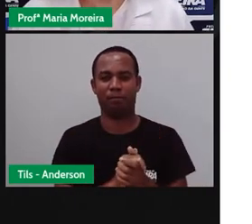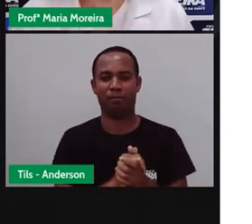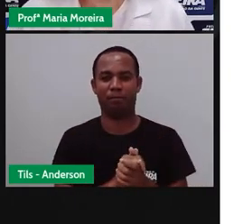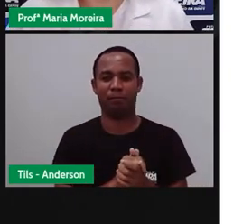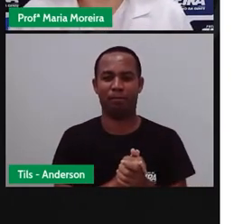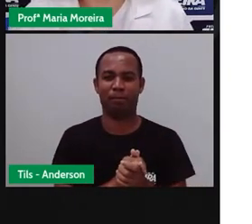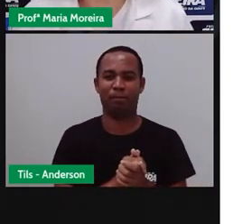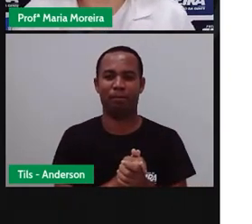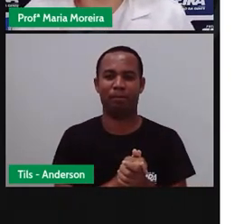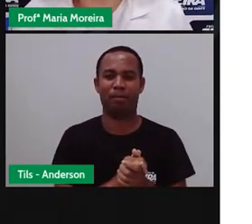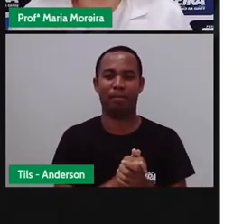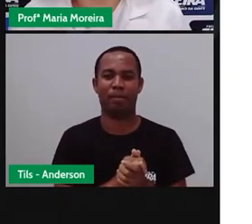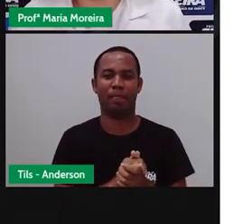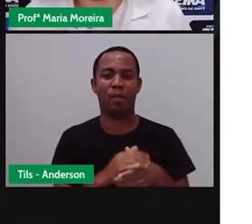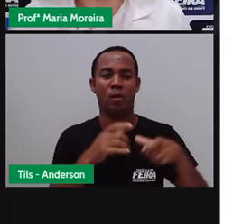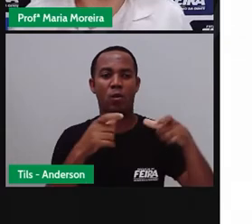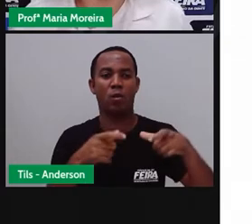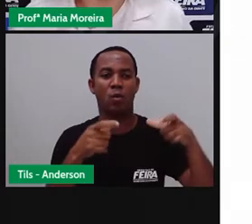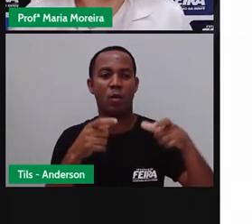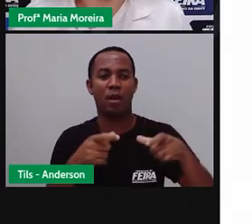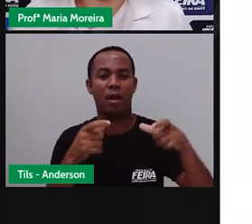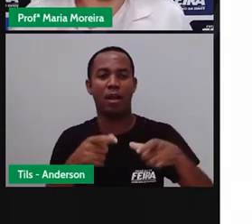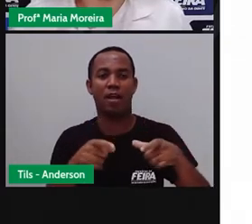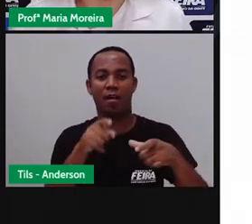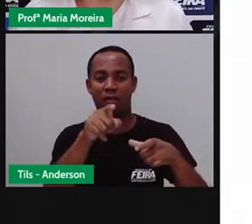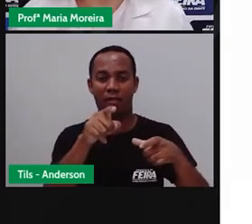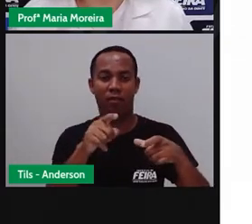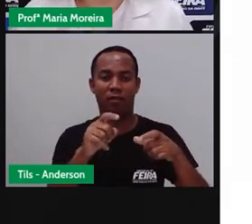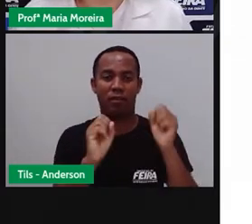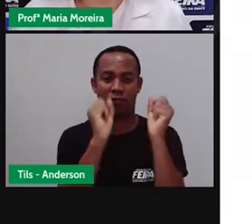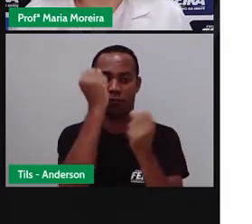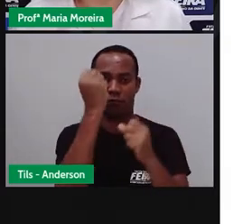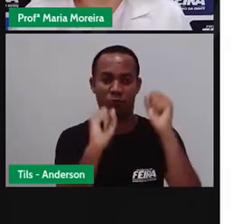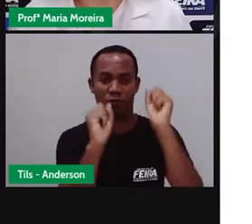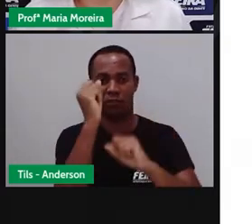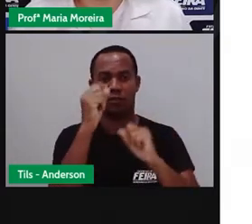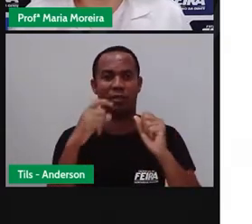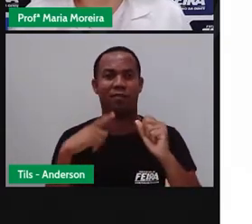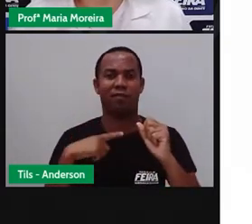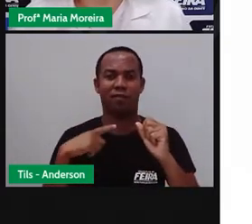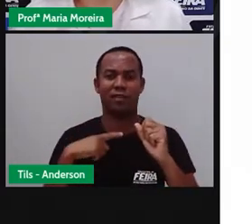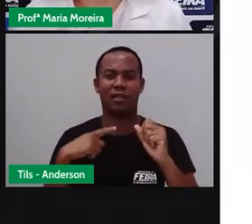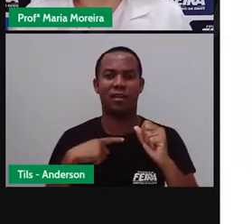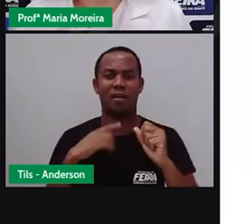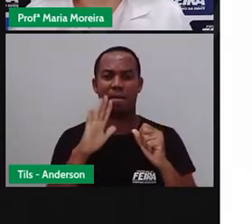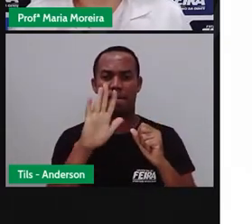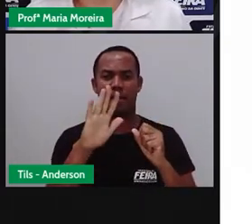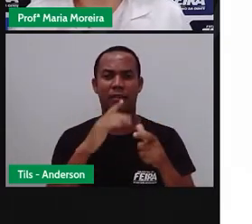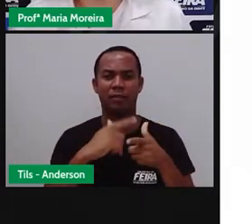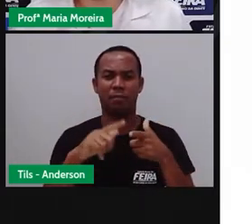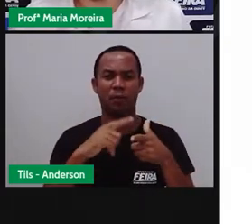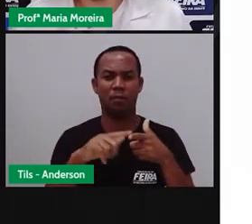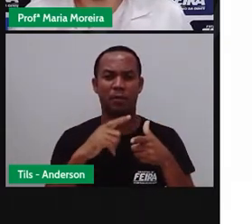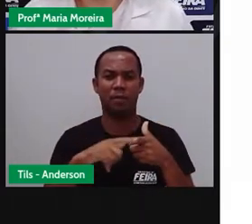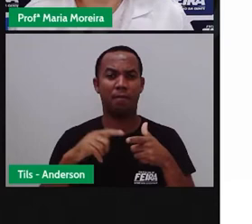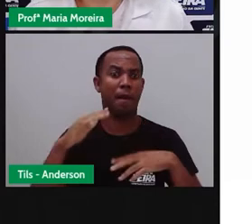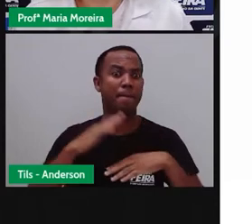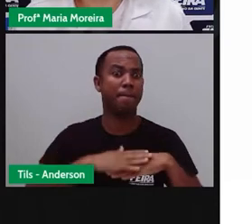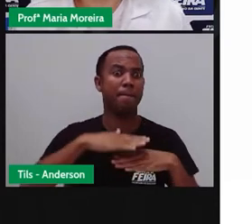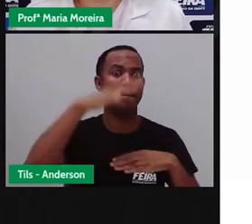Bom, nos grandes centros, né, industrializados, os problemas ambientais são mais alarmantes,